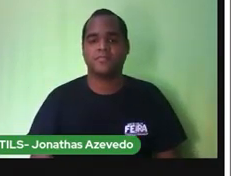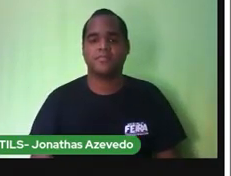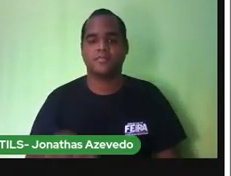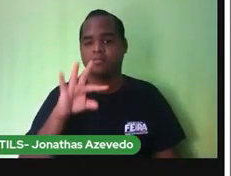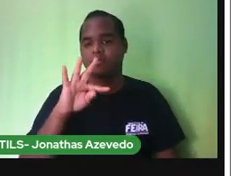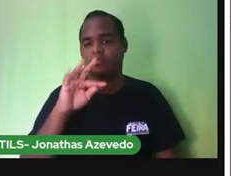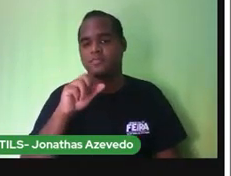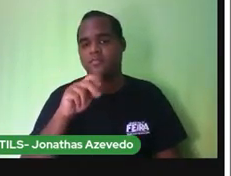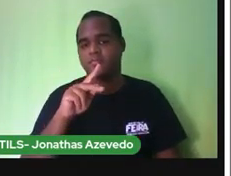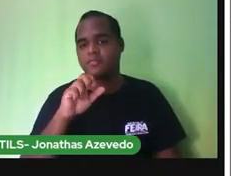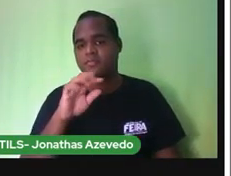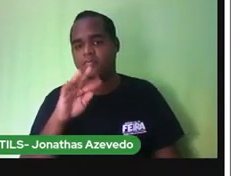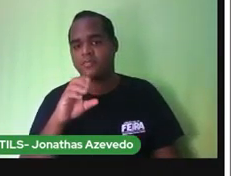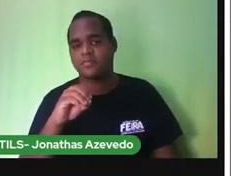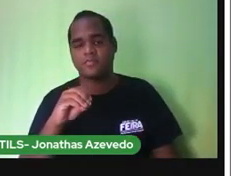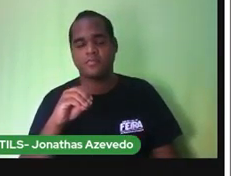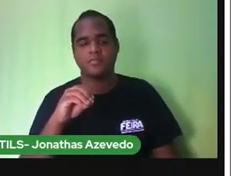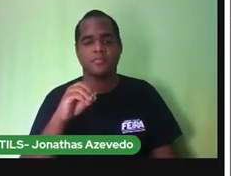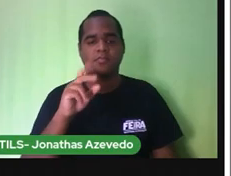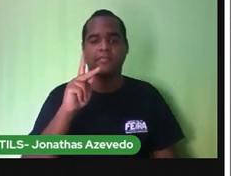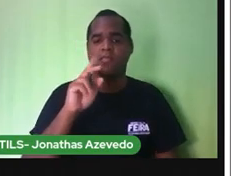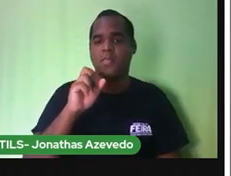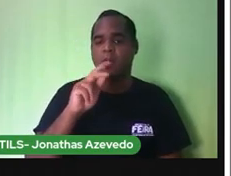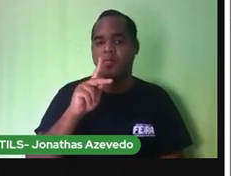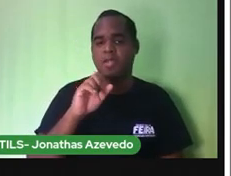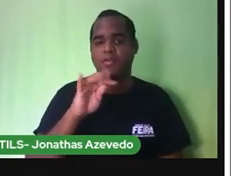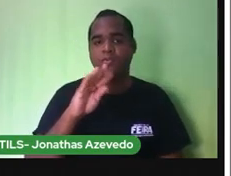tapete o pepino